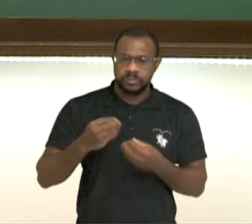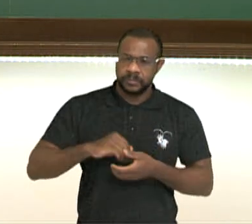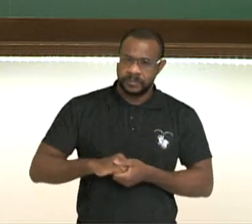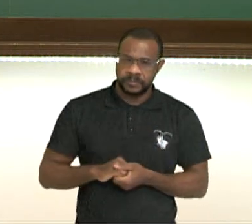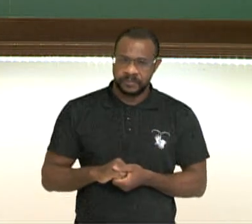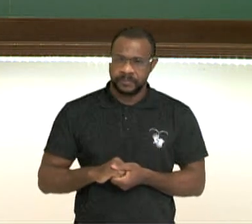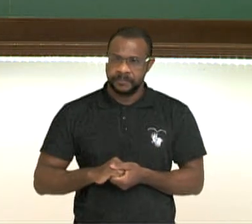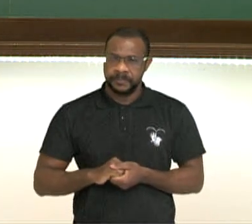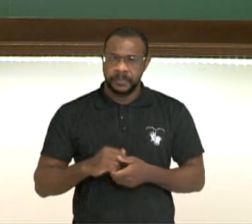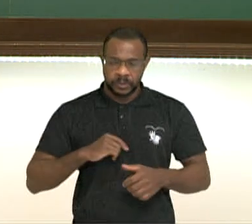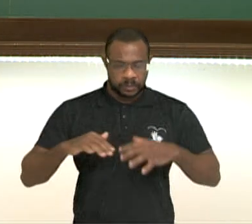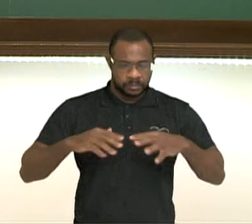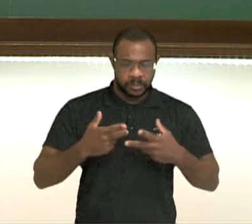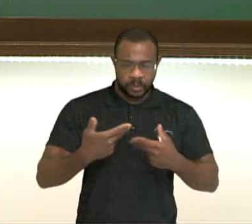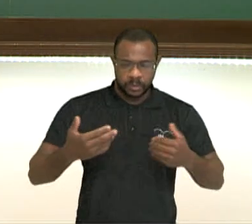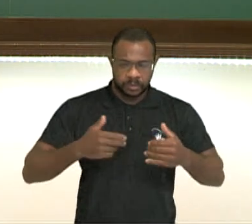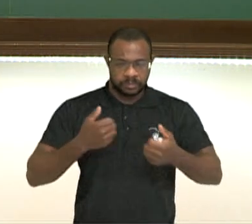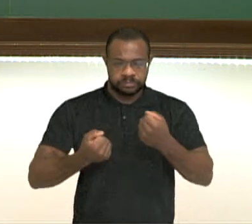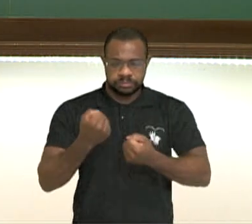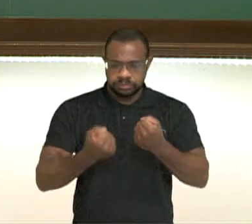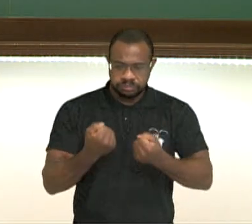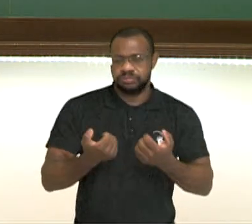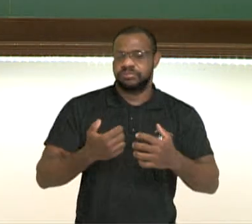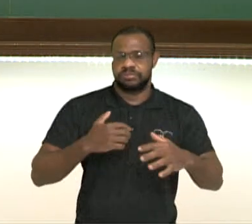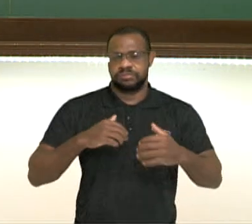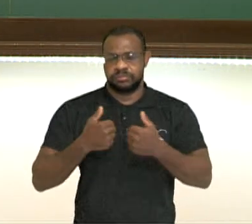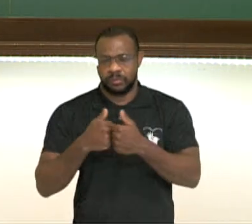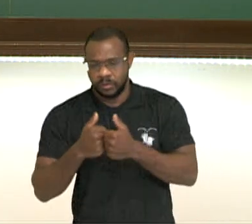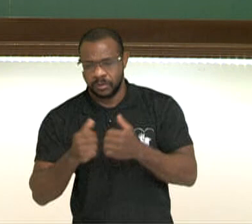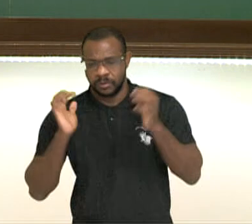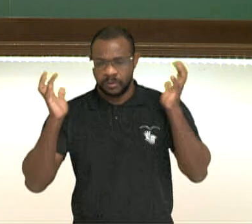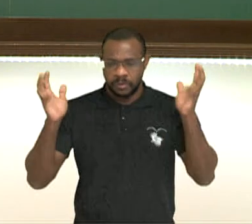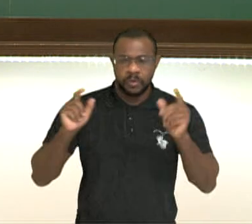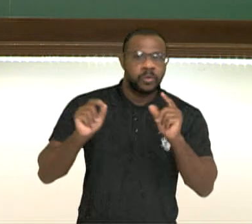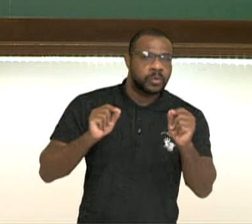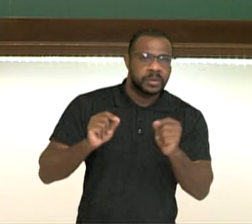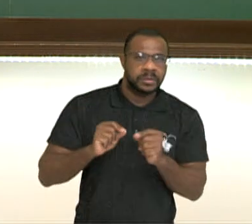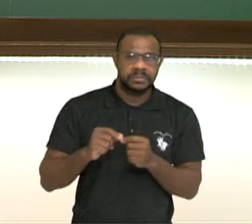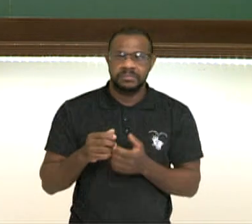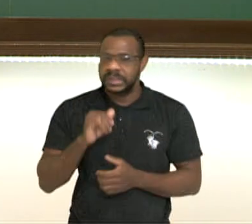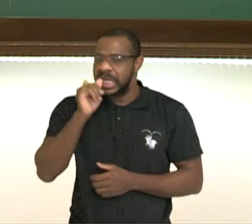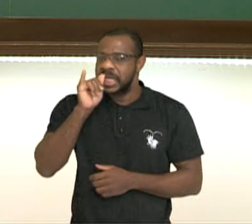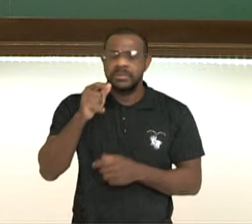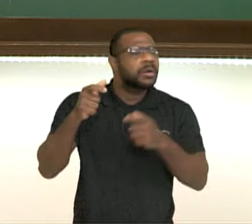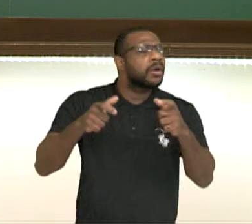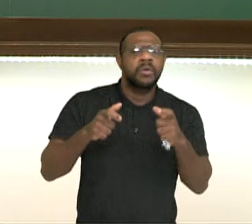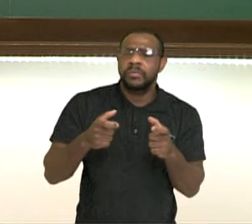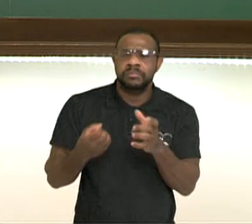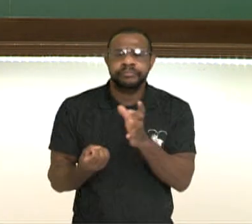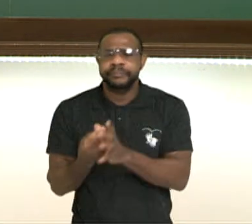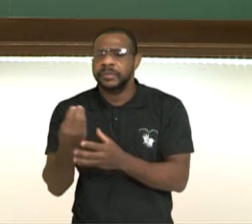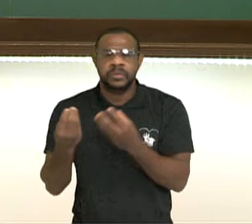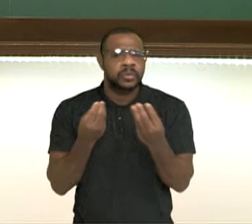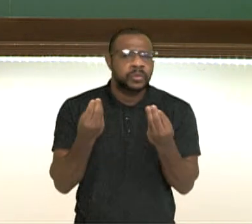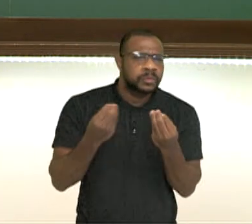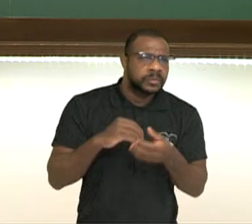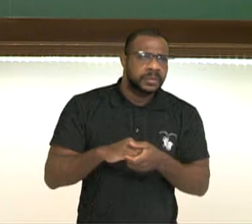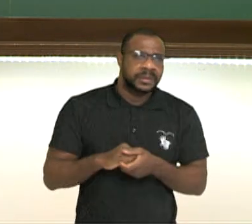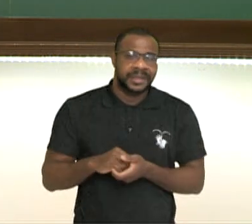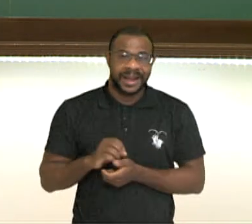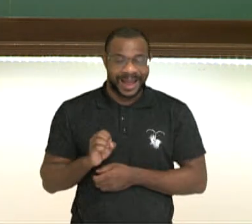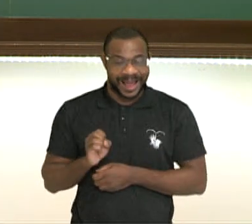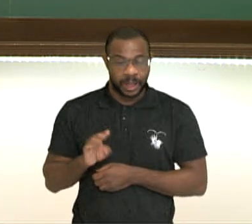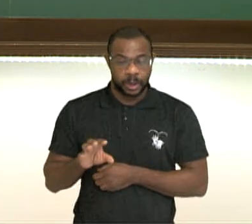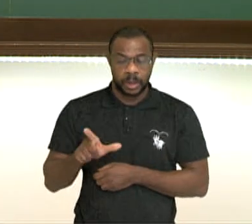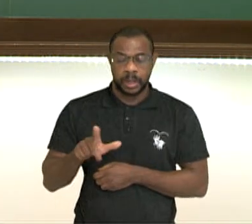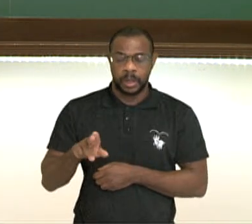veículo entre em movimento? Seja um carro, um ônibus, um caminhão. Da onde vem aquela fonte de energia? Ou ainda, a luz que está